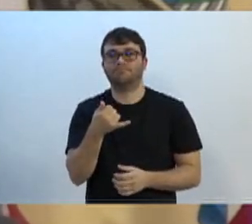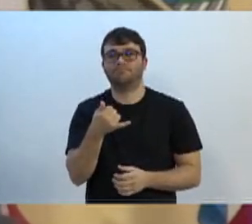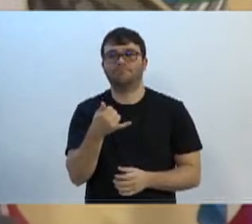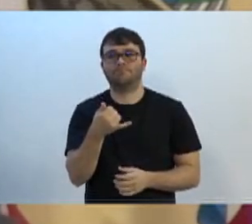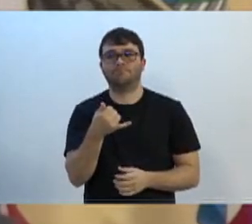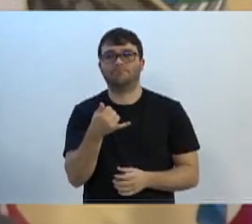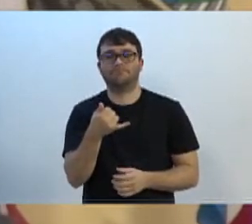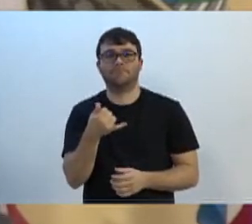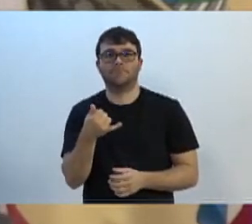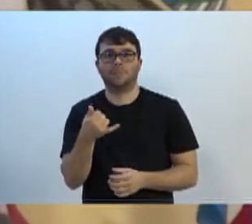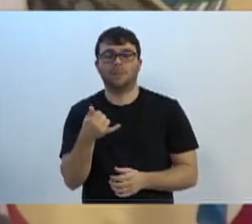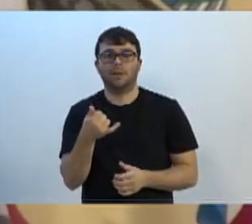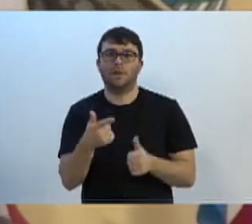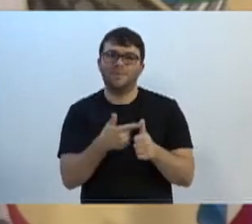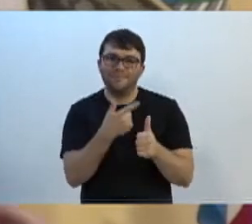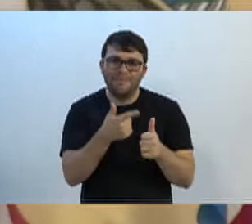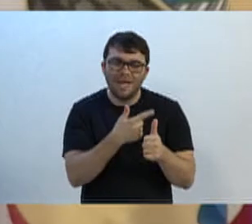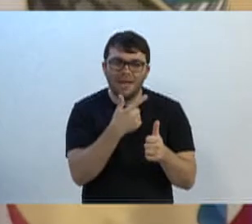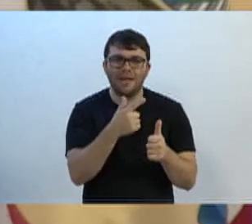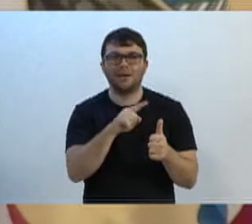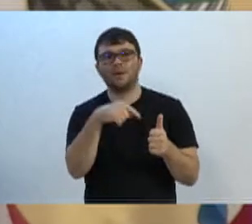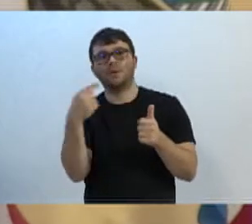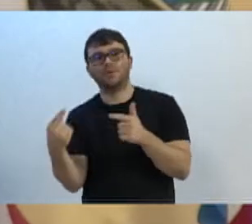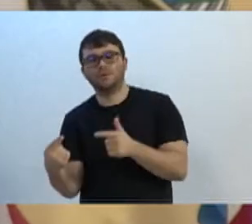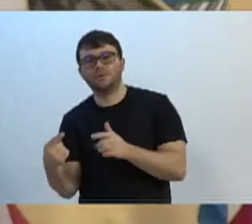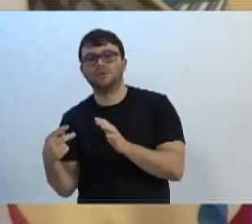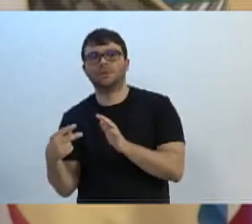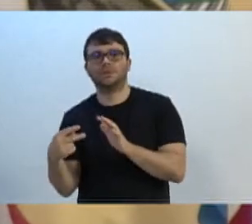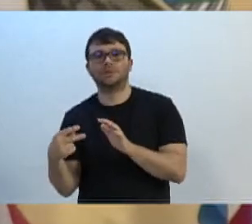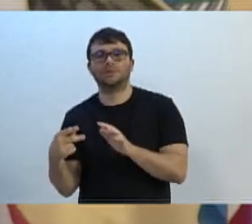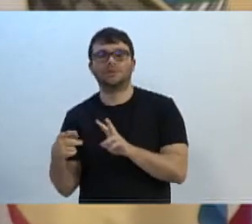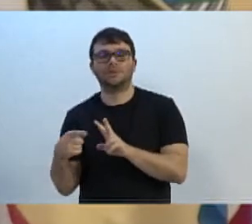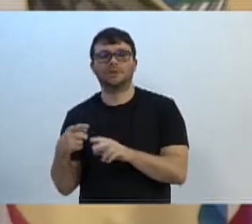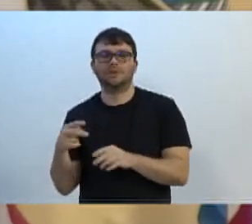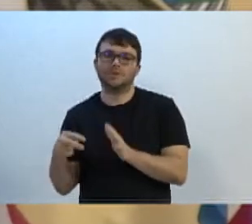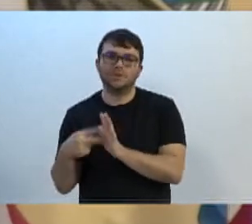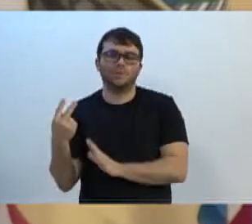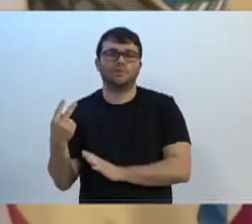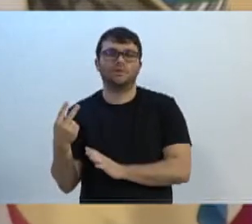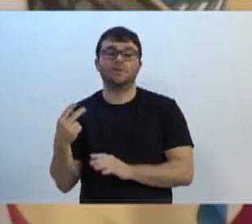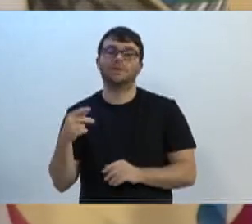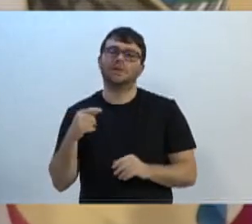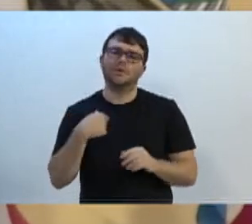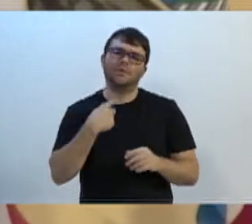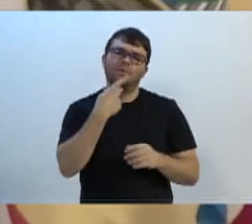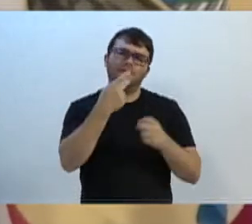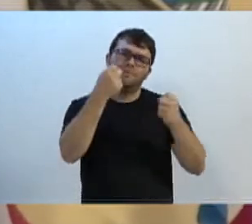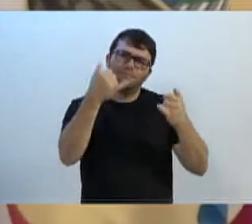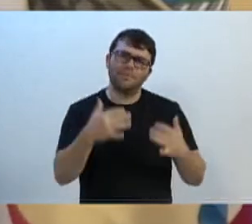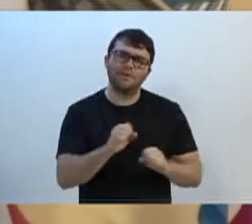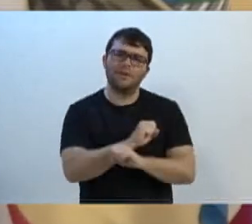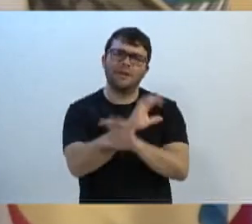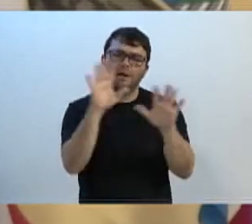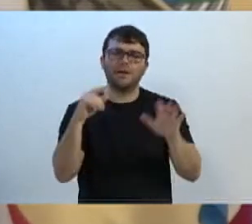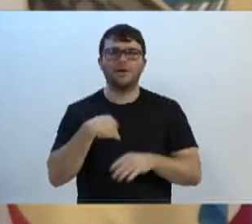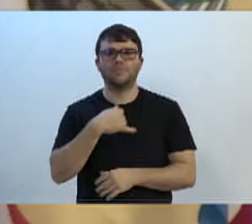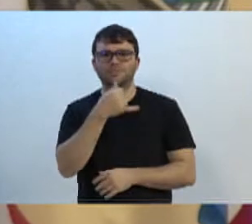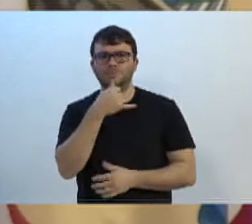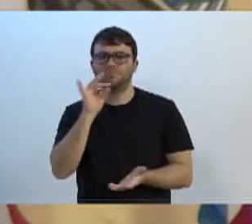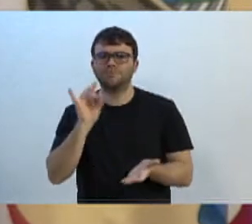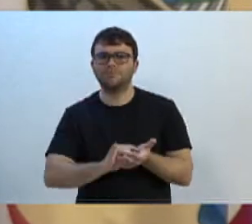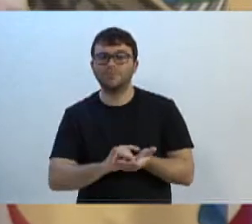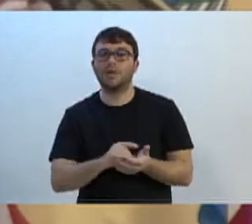da primeira para segunda que é um divisor de águas Ronaldo e eu tenho que ser muito franco na minha forma de falar entristece um pouco